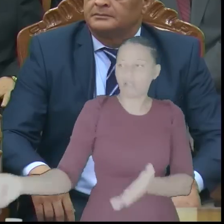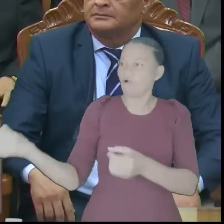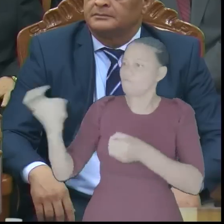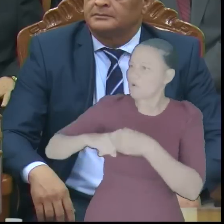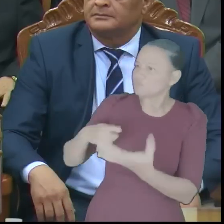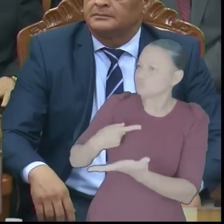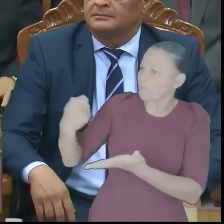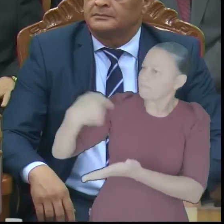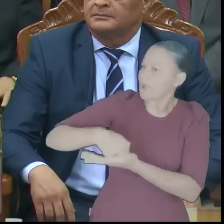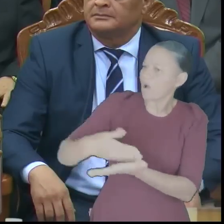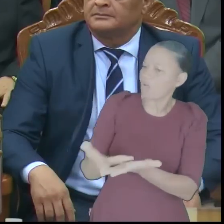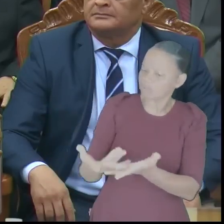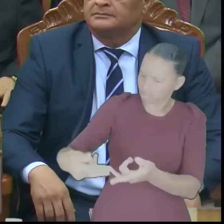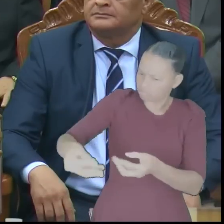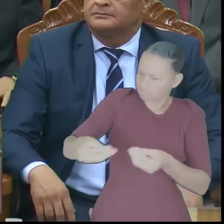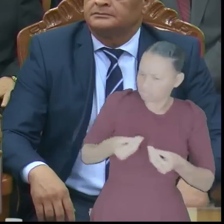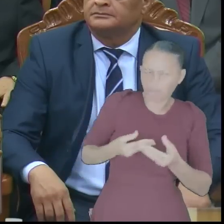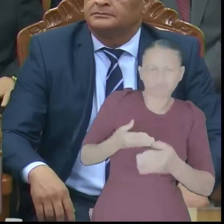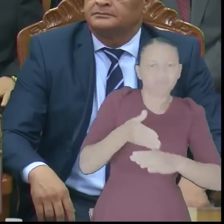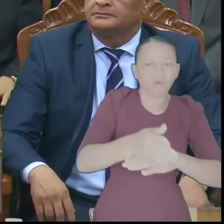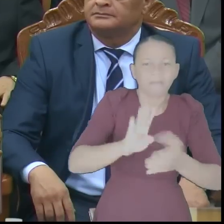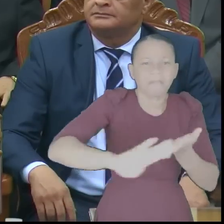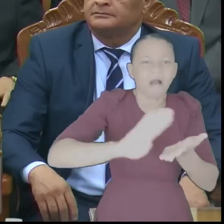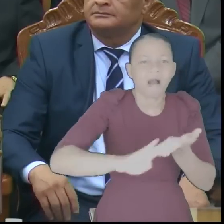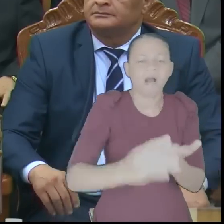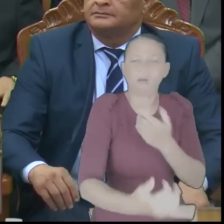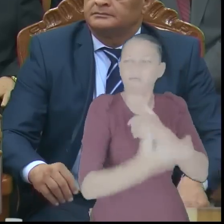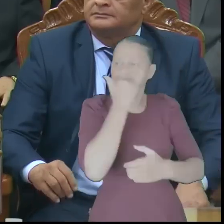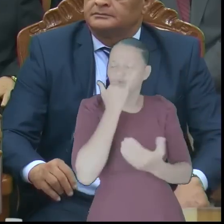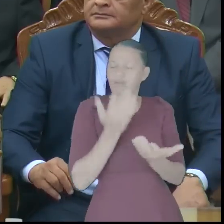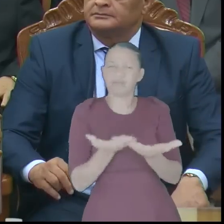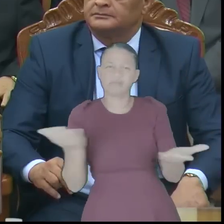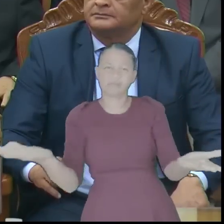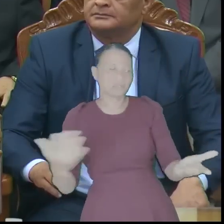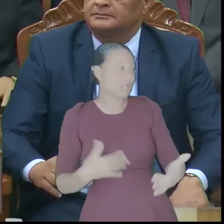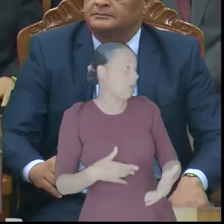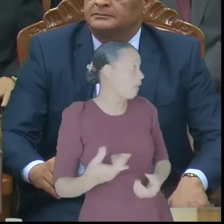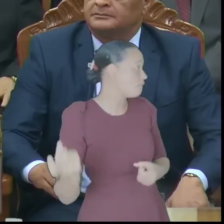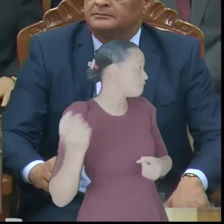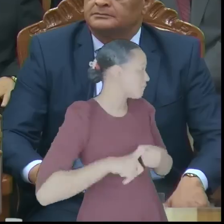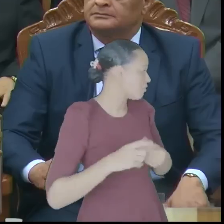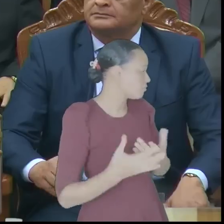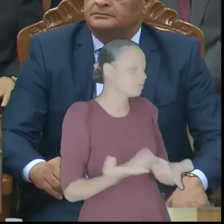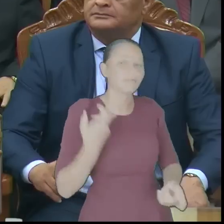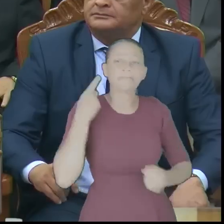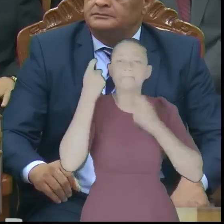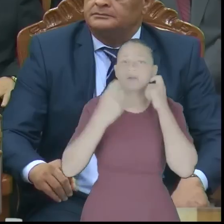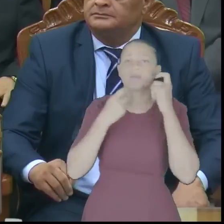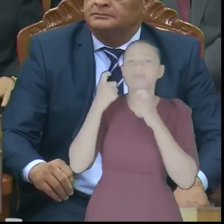nervoso: ó, o cheque voltou. E quando a pessoa diz que o cheque voltou, a gente fica preocupado. Por quê?